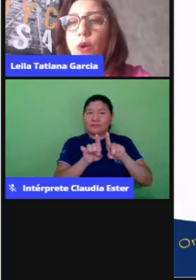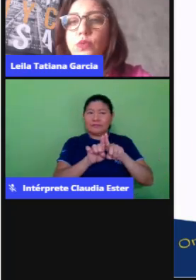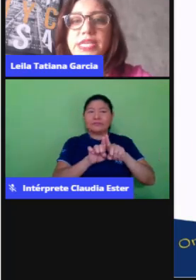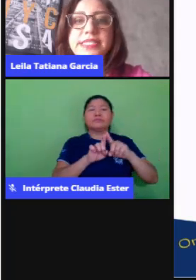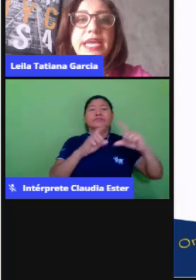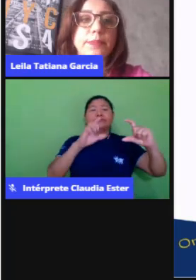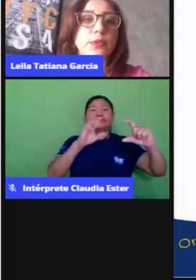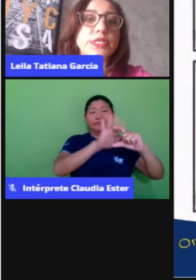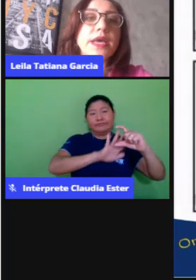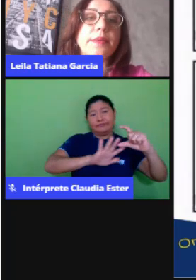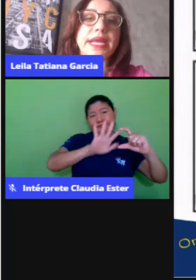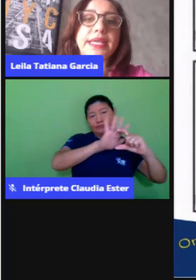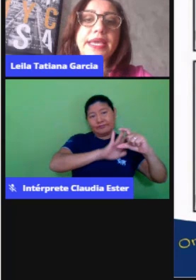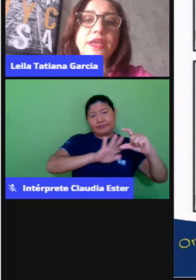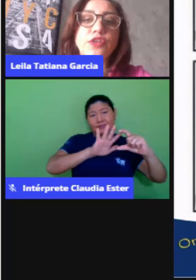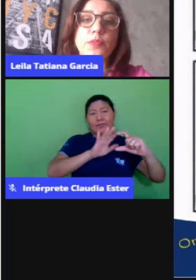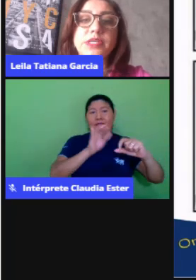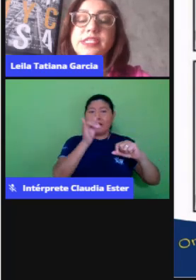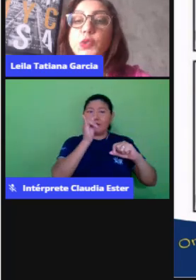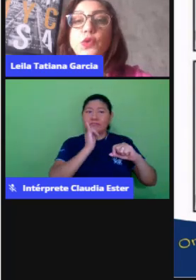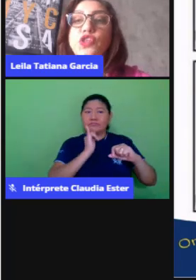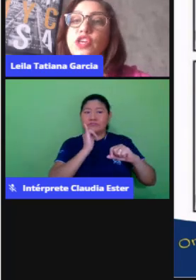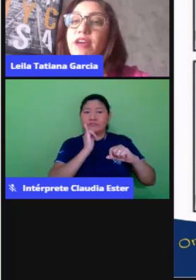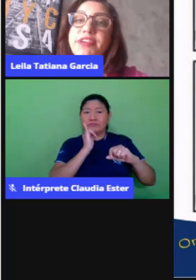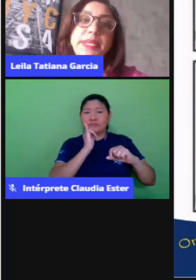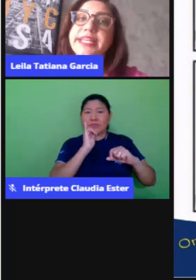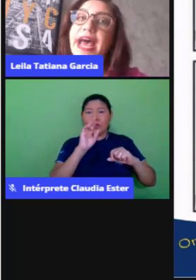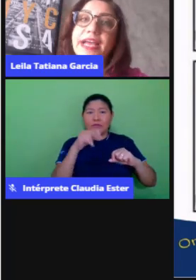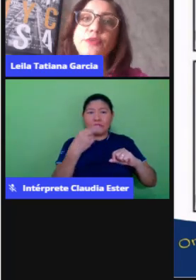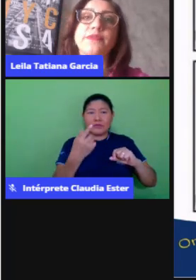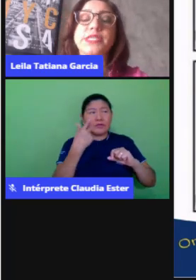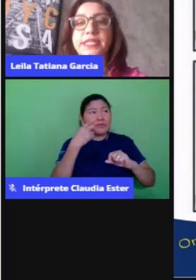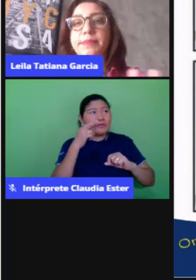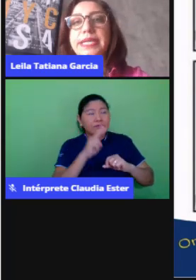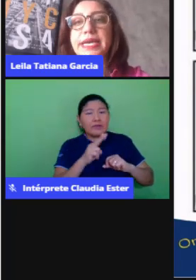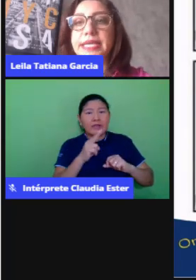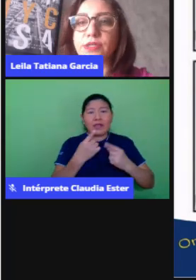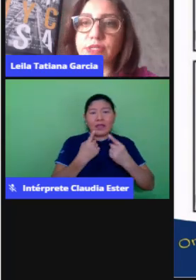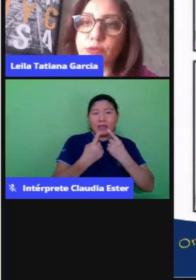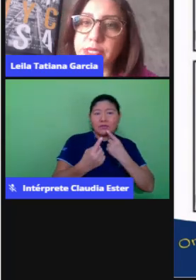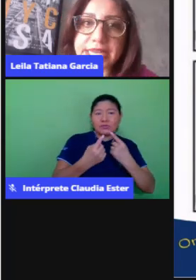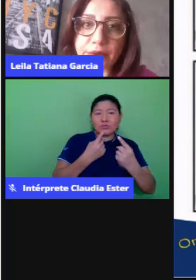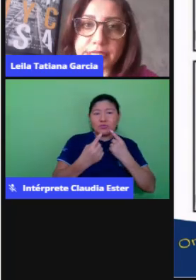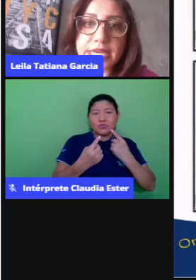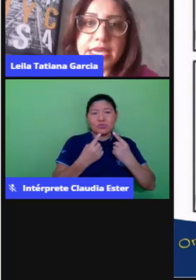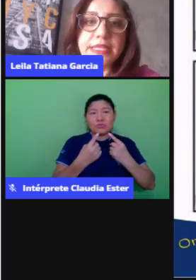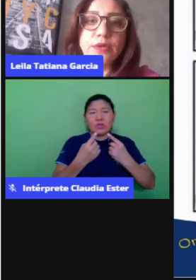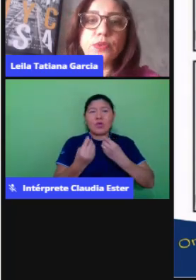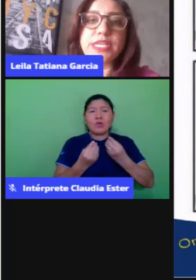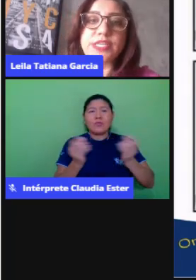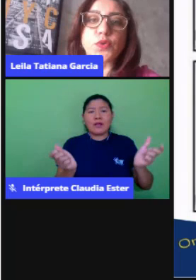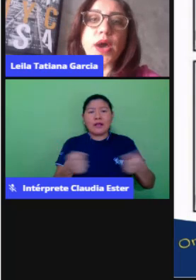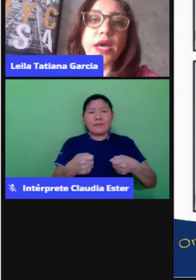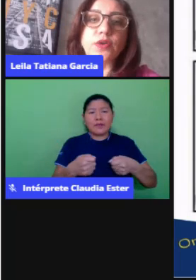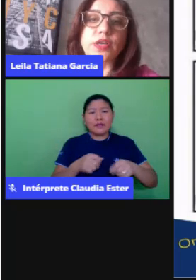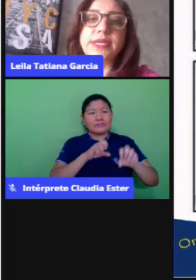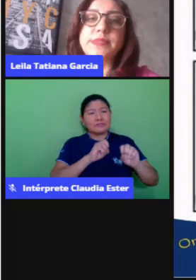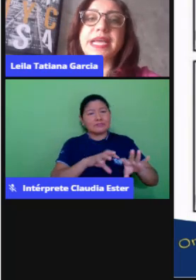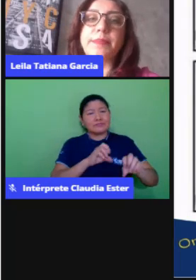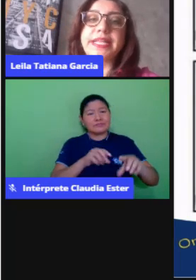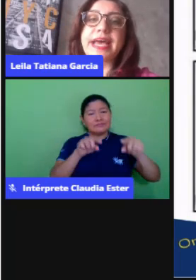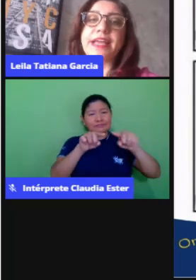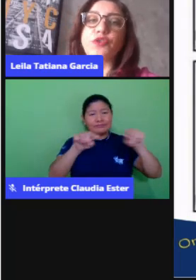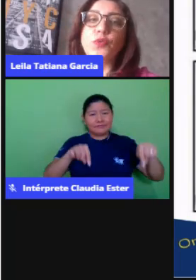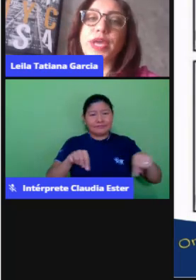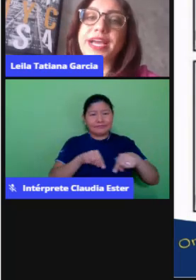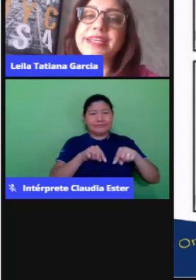Vou mostrar alguns exemplos para que a gente possa discutir a viabilidade para você trabalhar isso nas suas aulas. Então, no sexto ano, nós